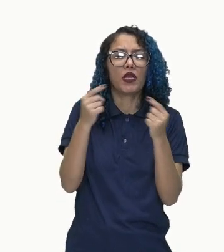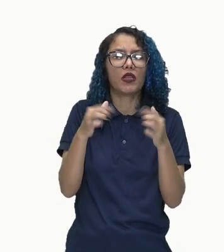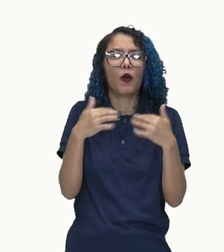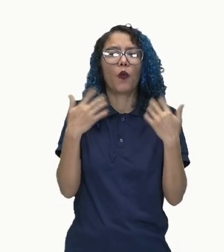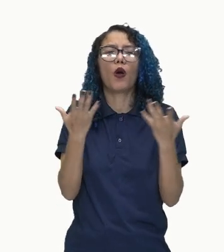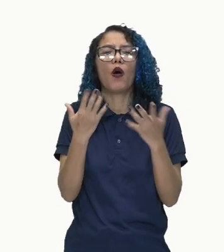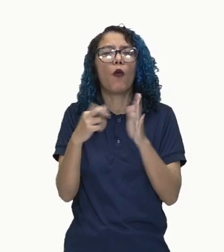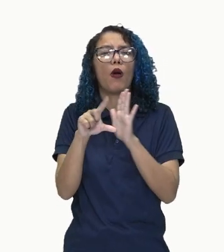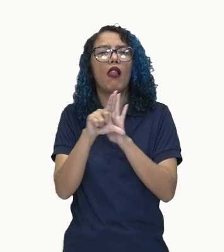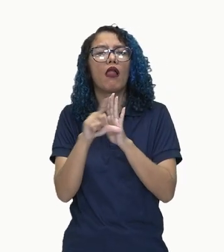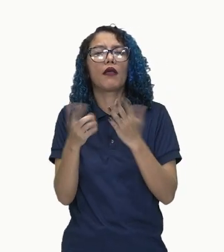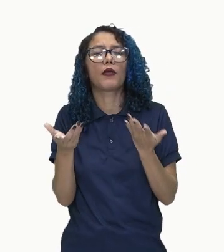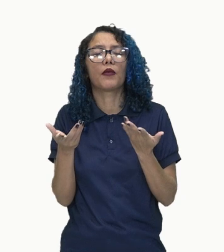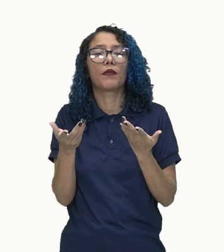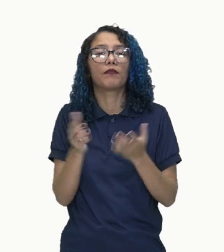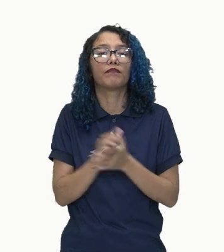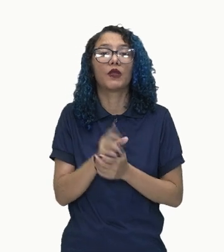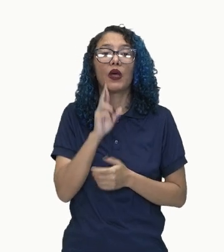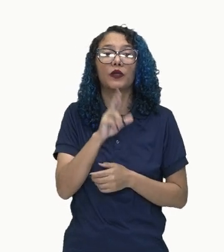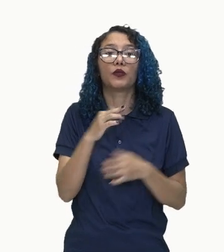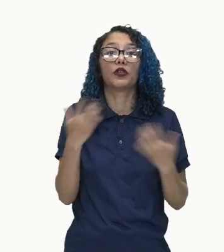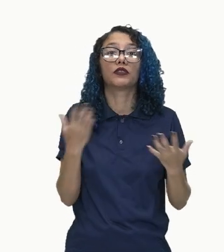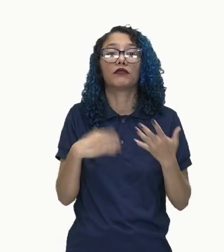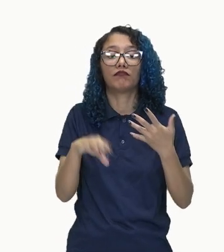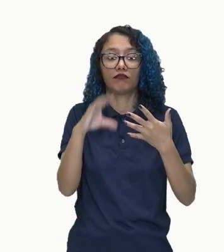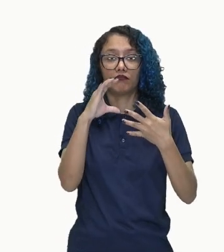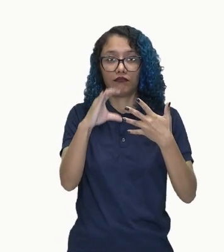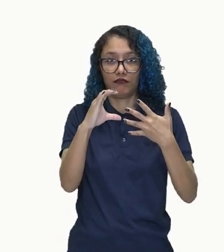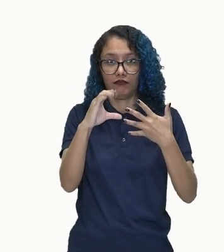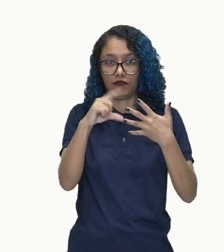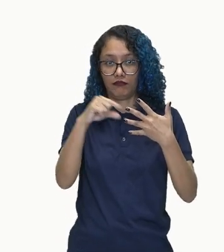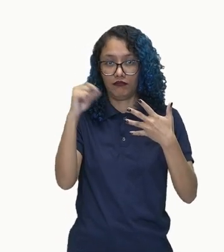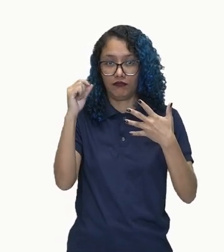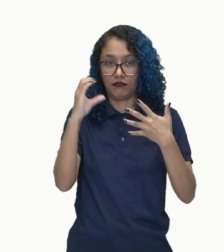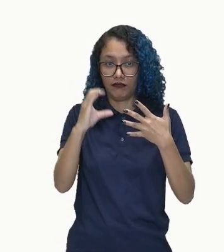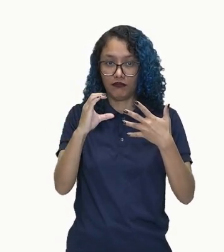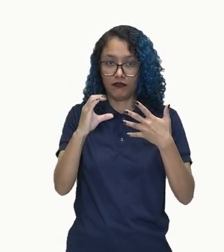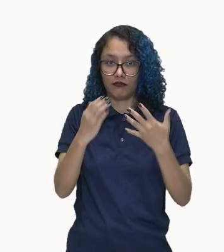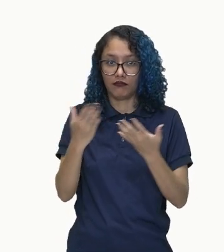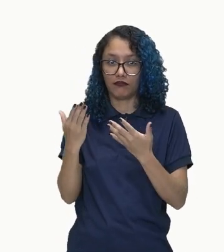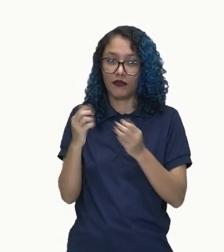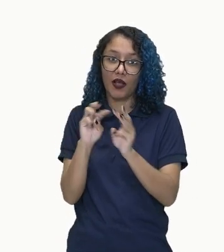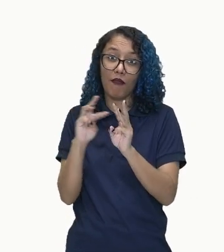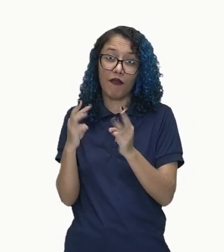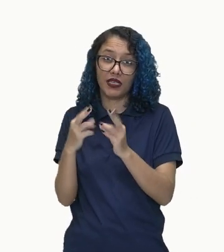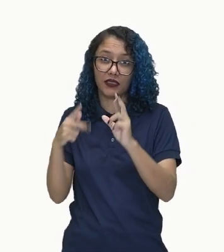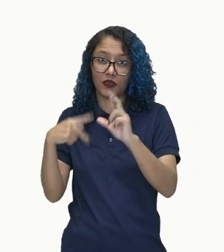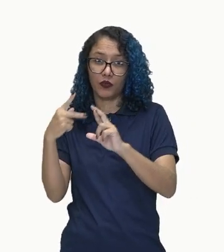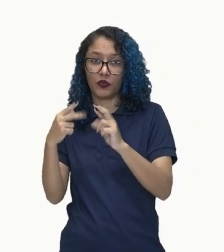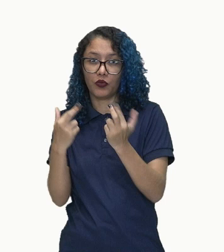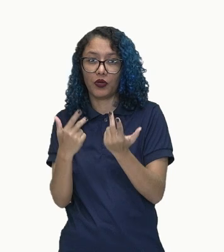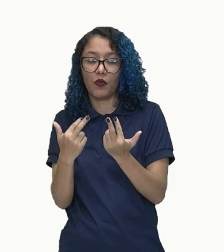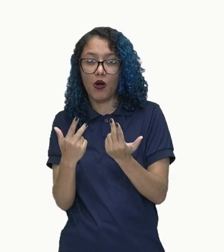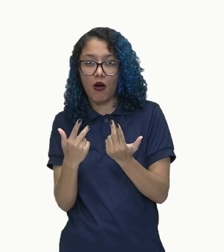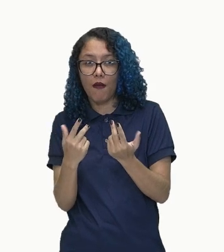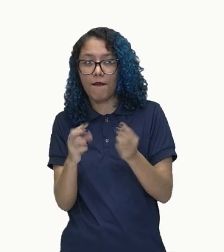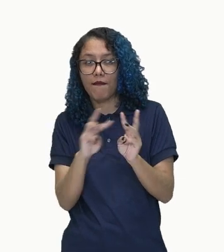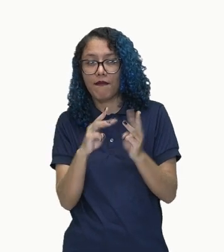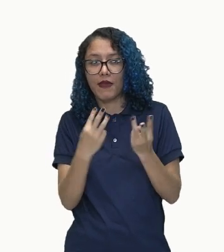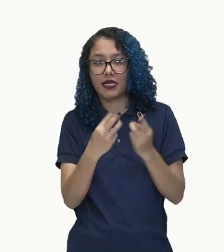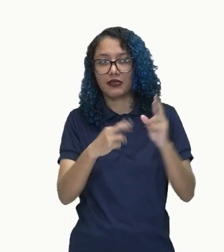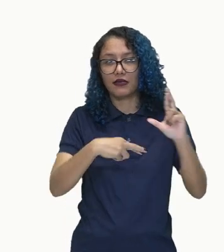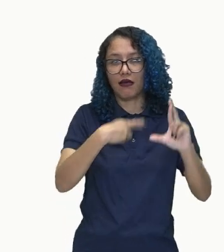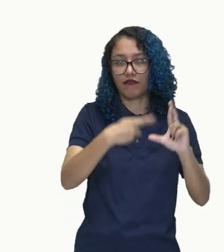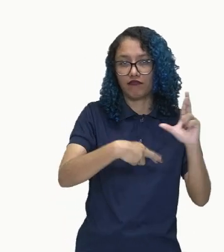nós temos a resposta é a letra C. A massa dos produtos será igual à massa dos